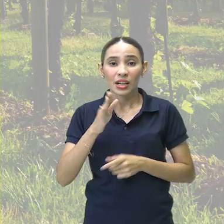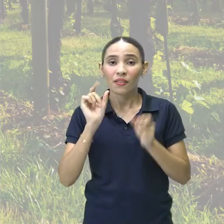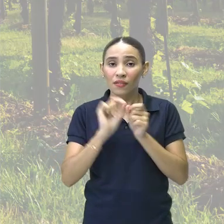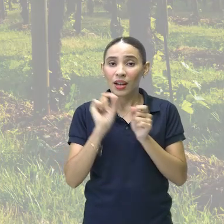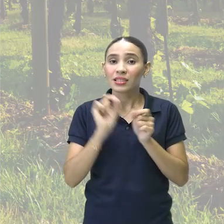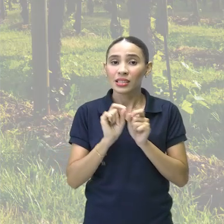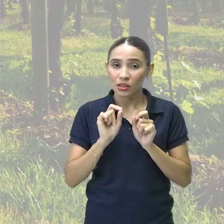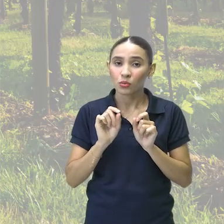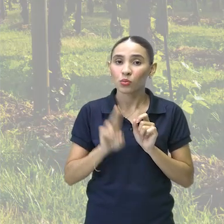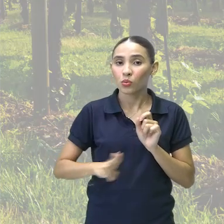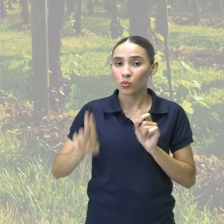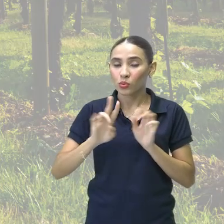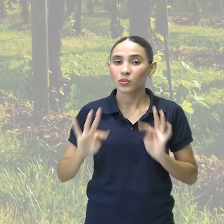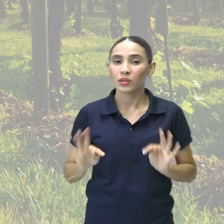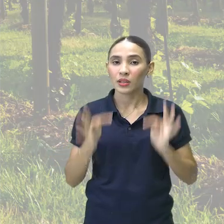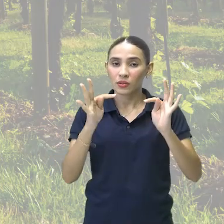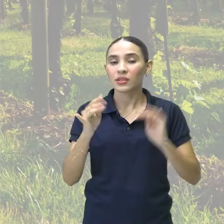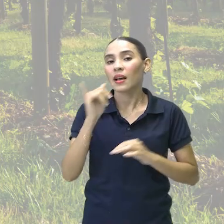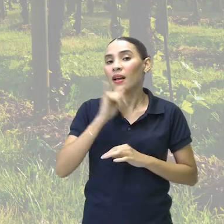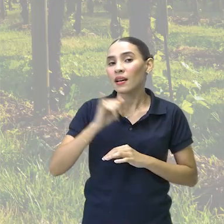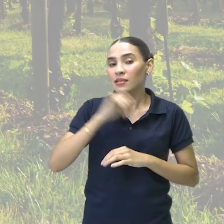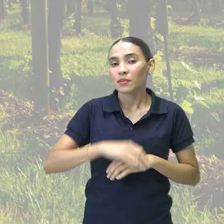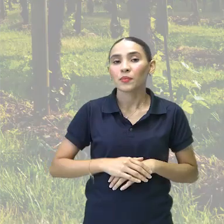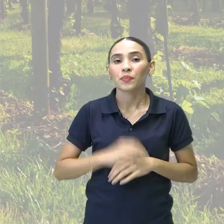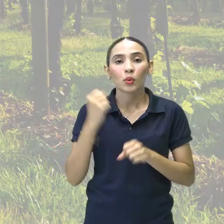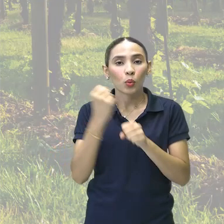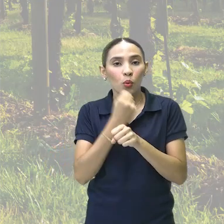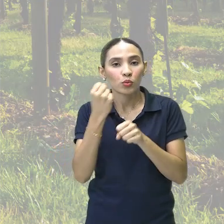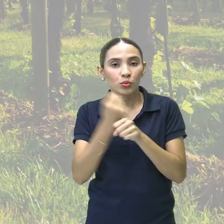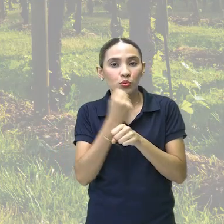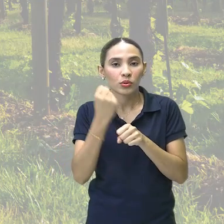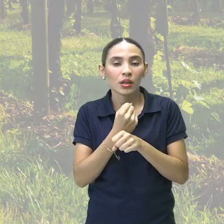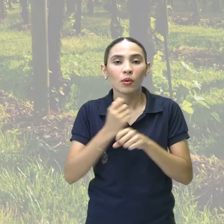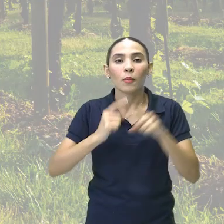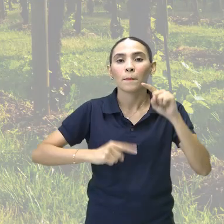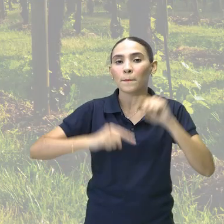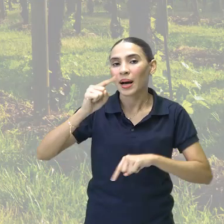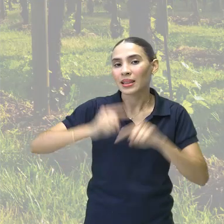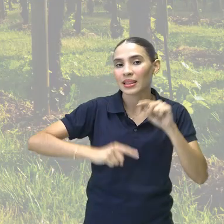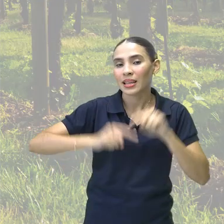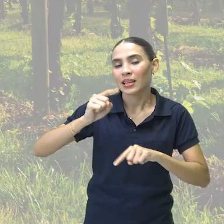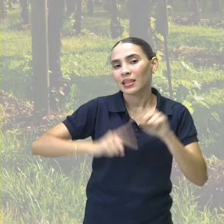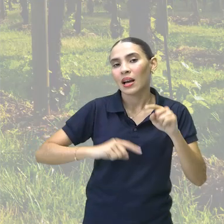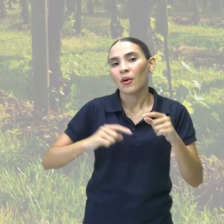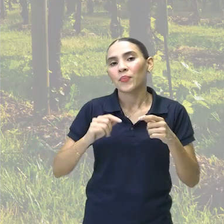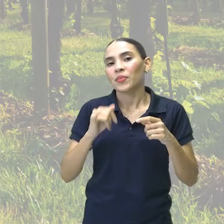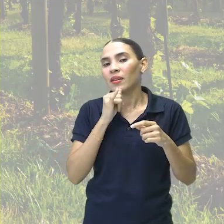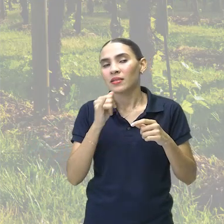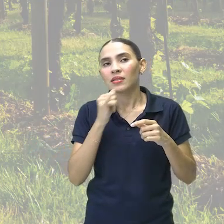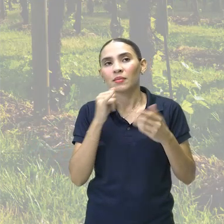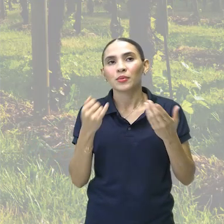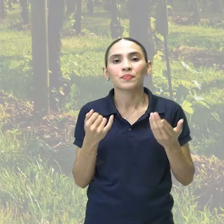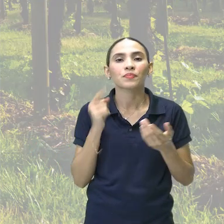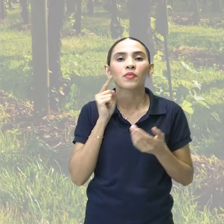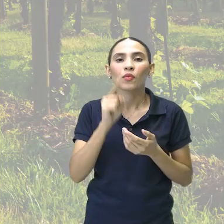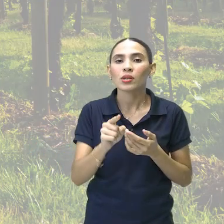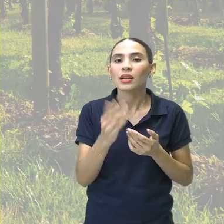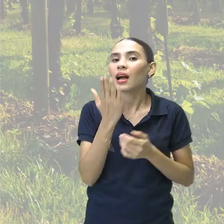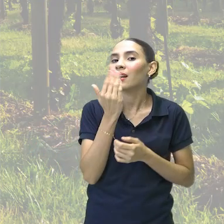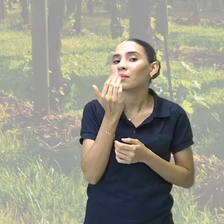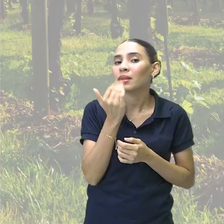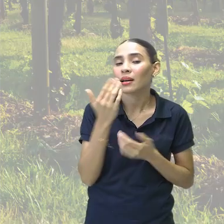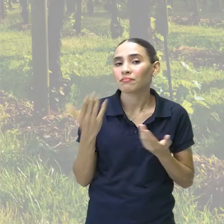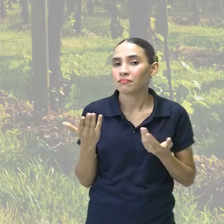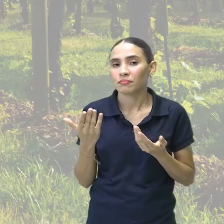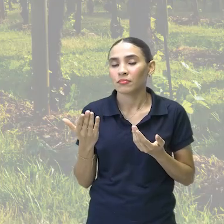de tecnologia, como, por exemplo, a construção de uma ferramenta, né, por exemplo, para você se